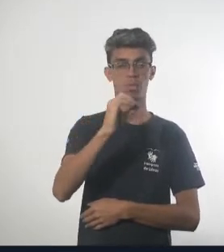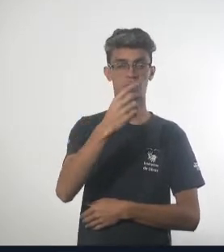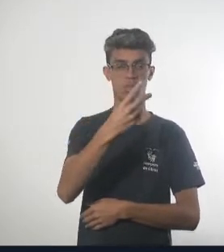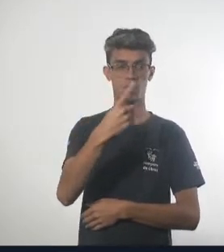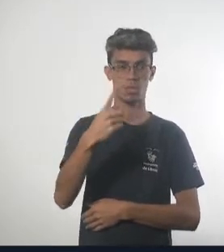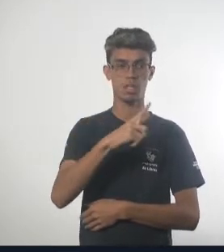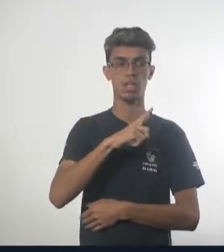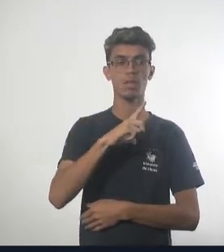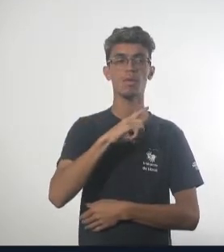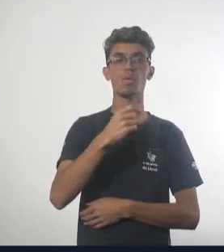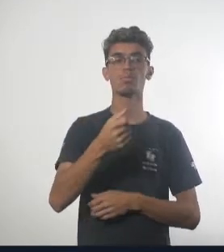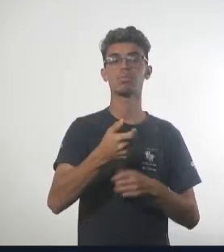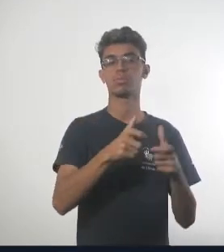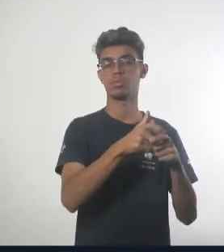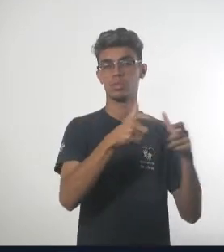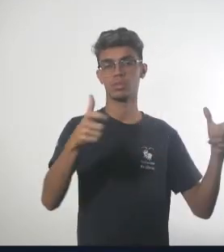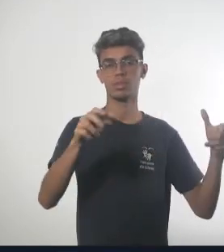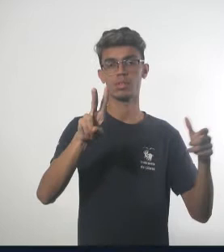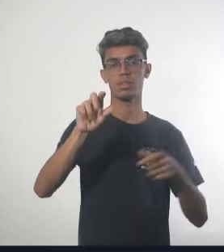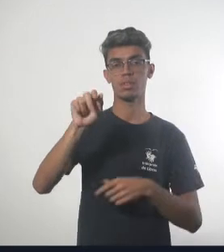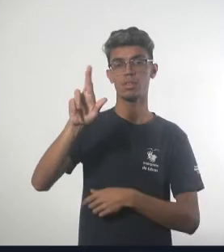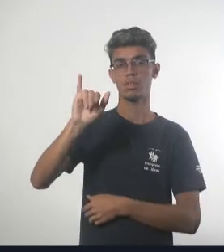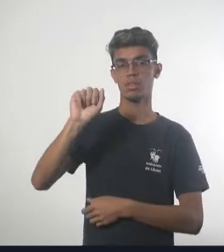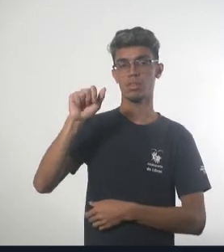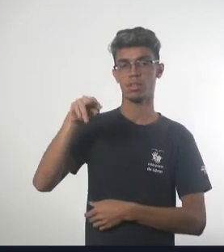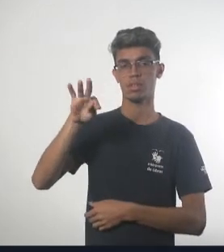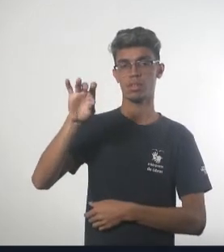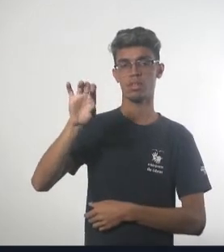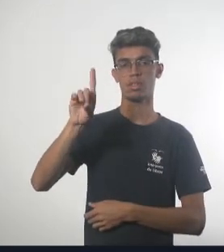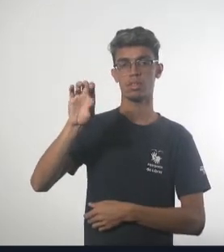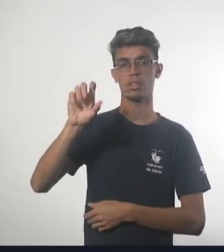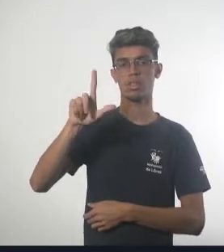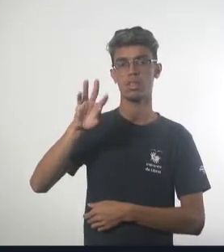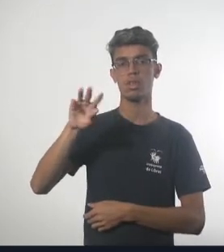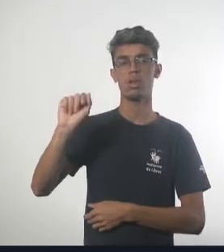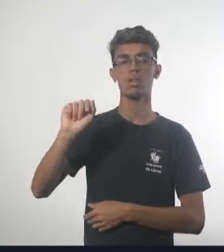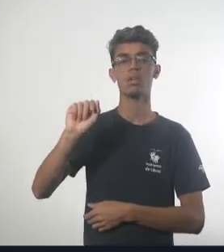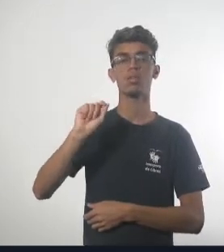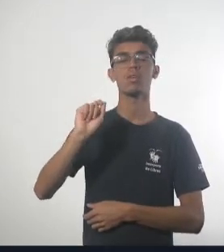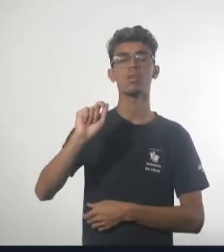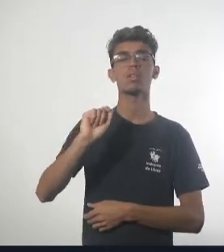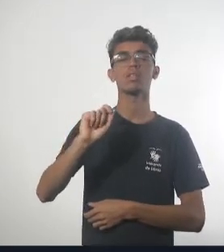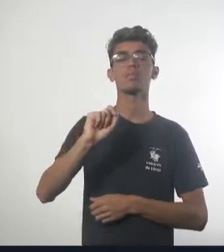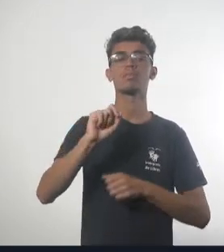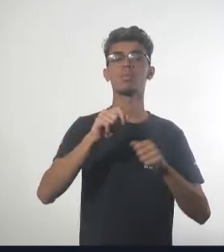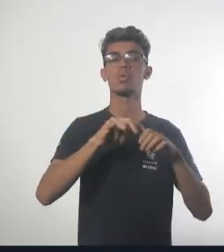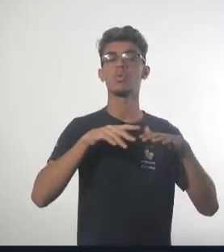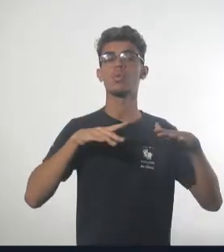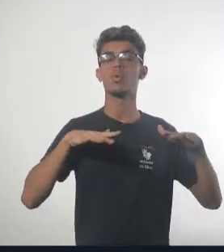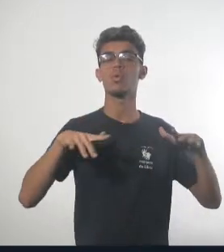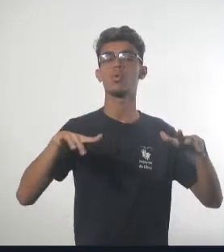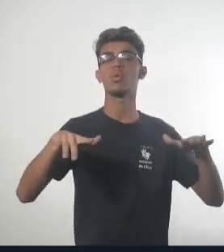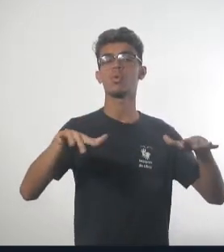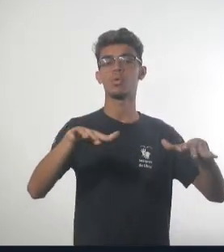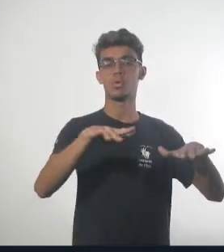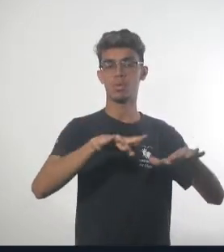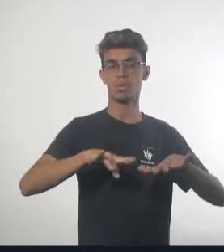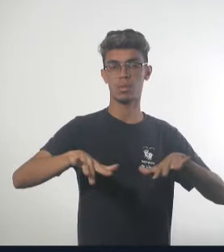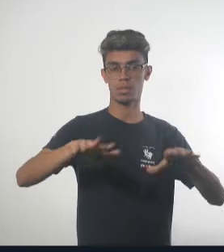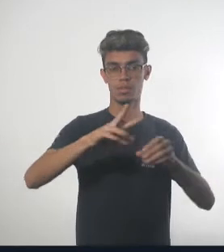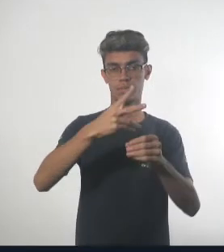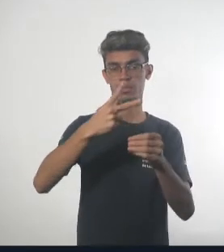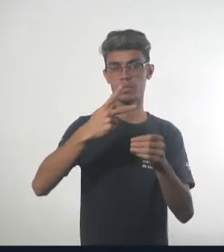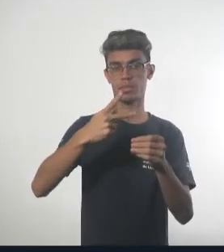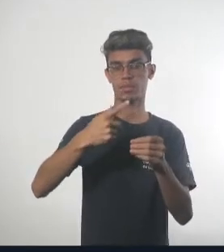né, identificados como variante Delta na Grande São Paulo, até que a variante se torna aí predominante circulando na Grande São Paulo.